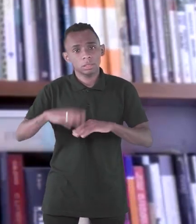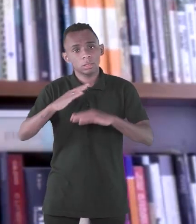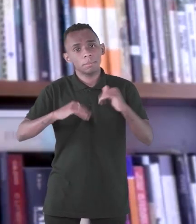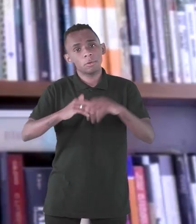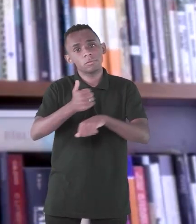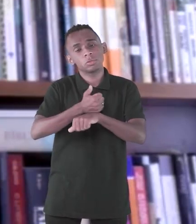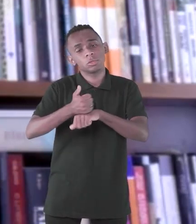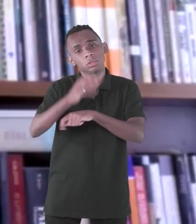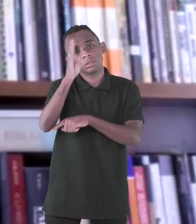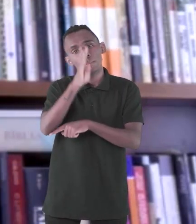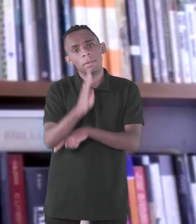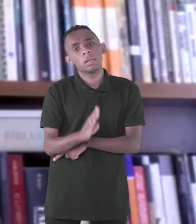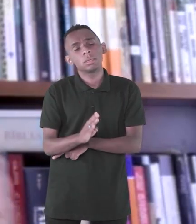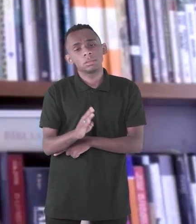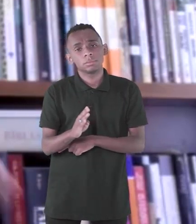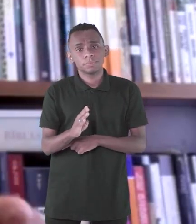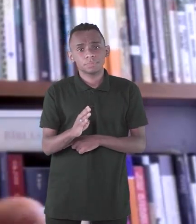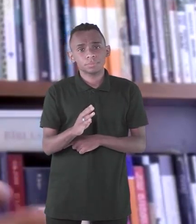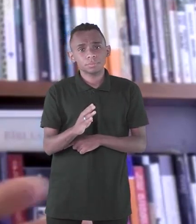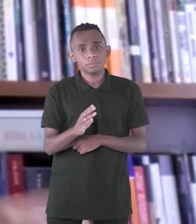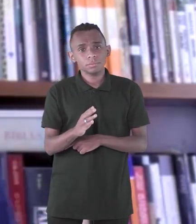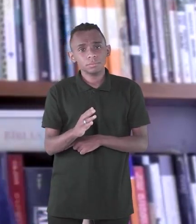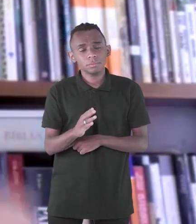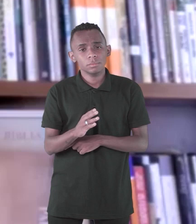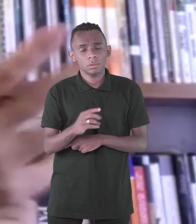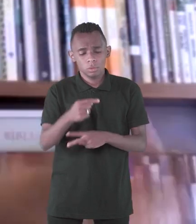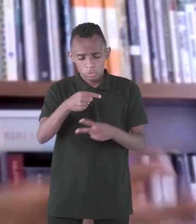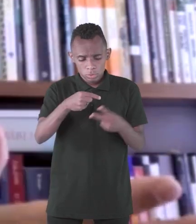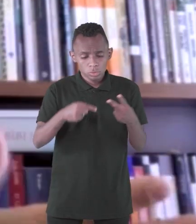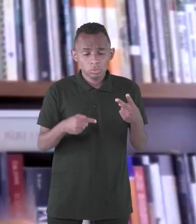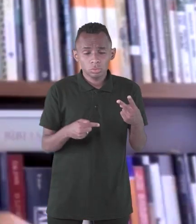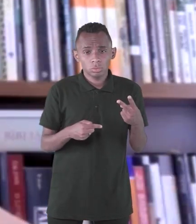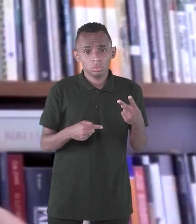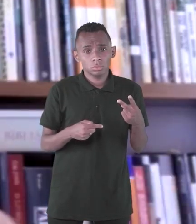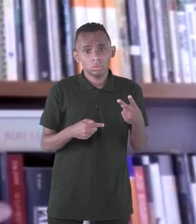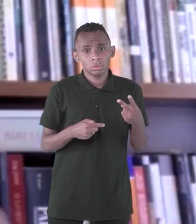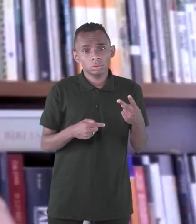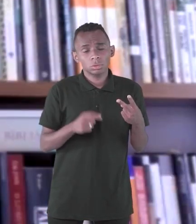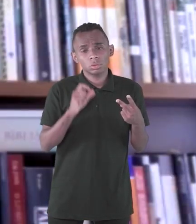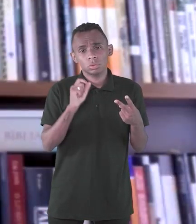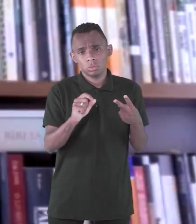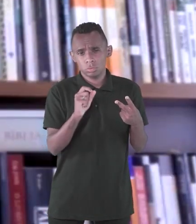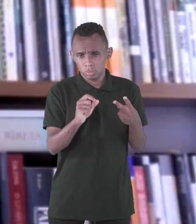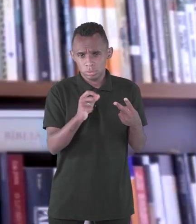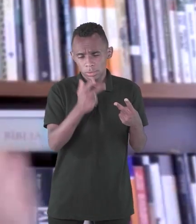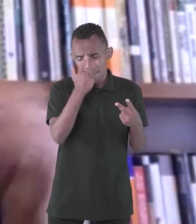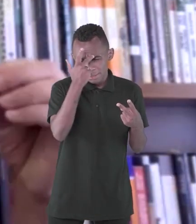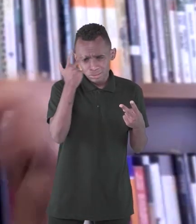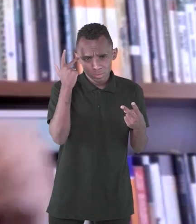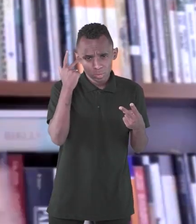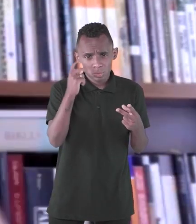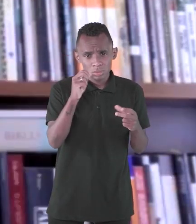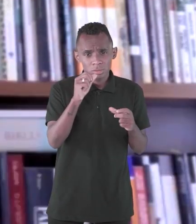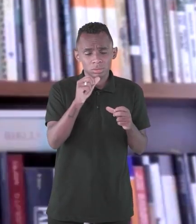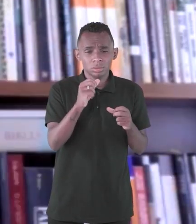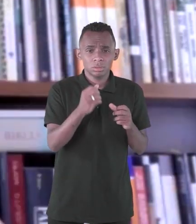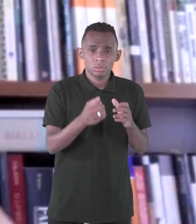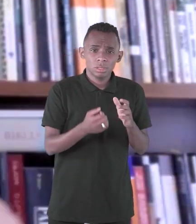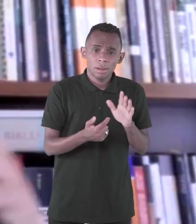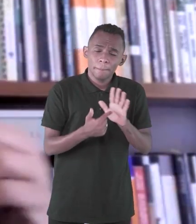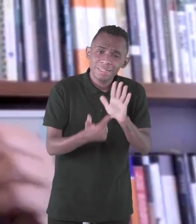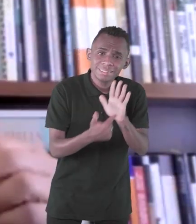interessante acontecendo na Bahia, que é Letieres Leite e a Rumpilés, o Letieres trazendo essa coisa